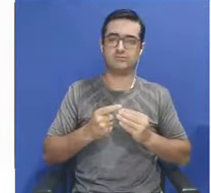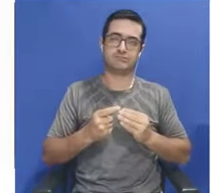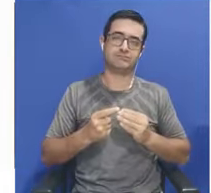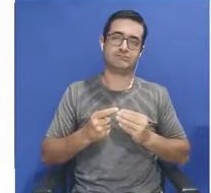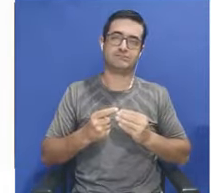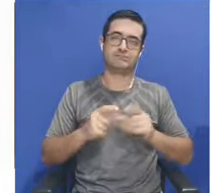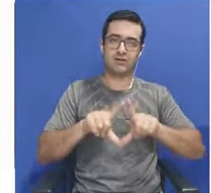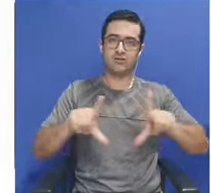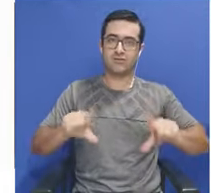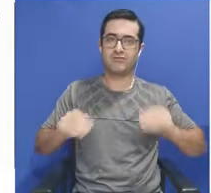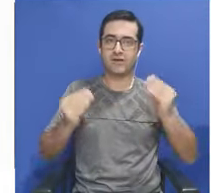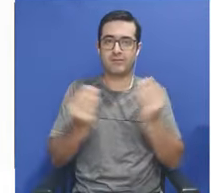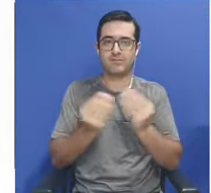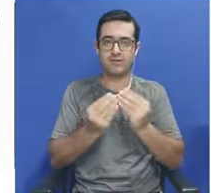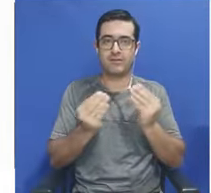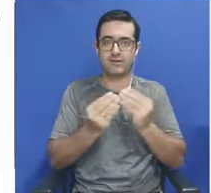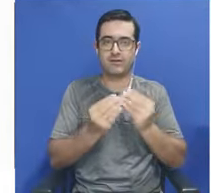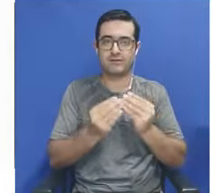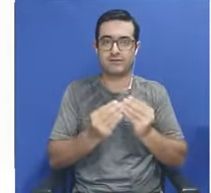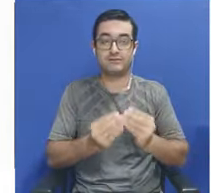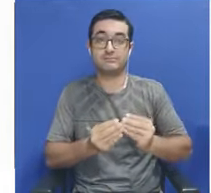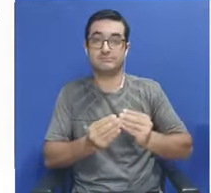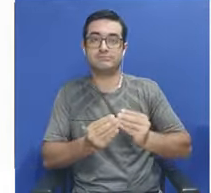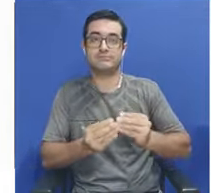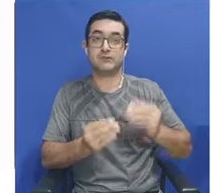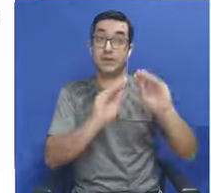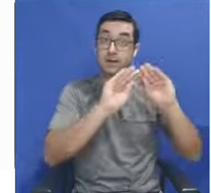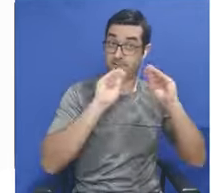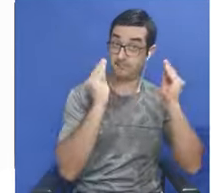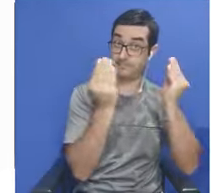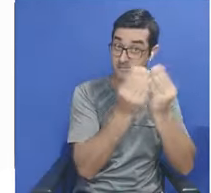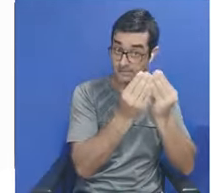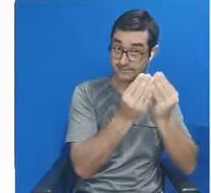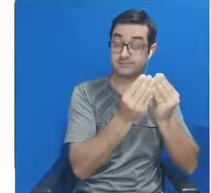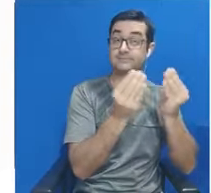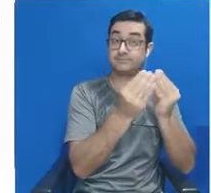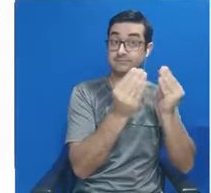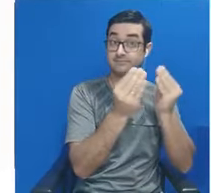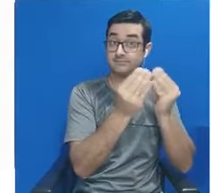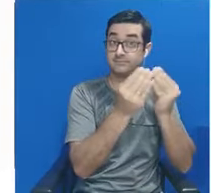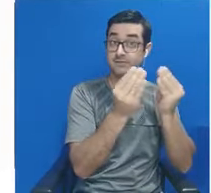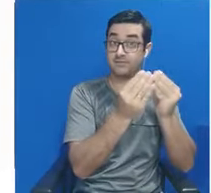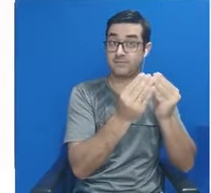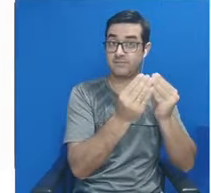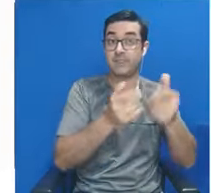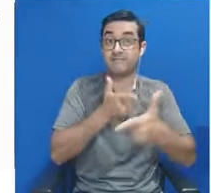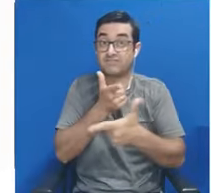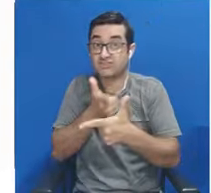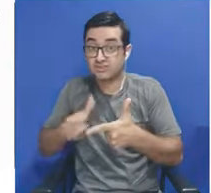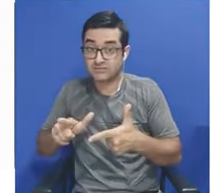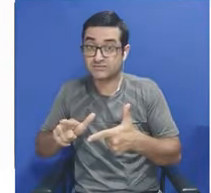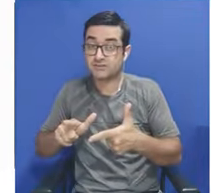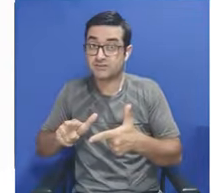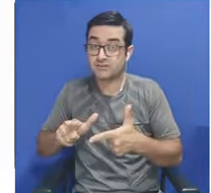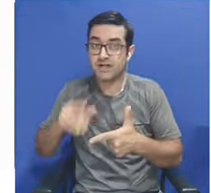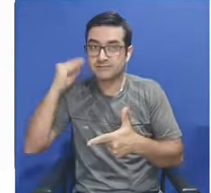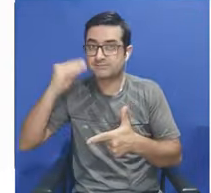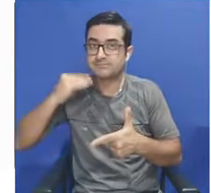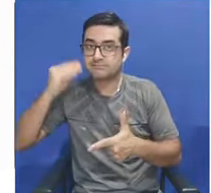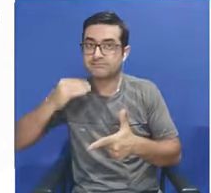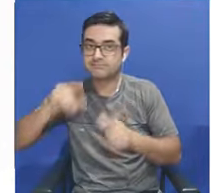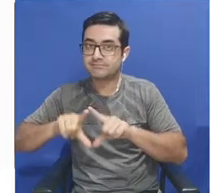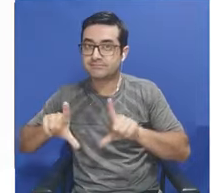molecular. Eu pego a massa da minha fórmula empírica, né? E divido essa daqui. Divido a massa pela